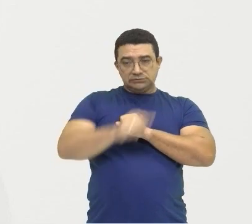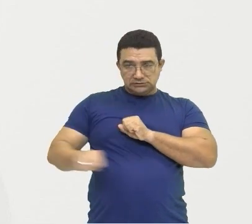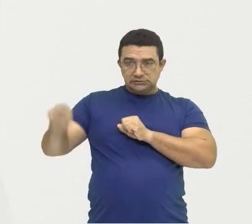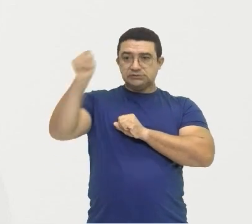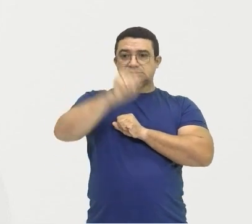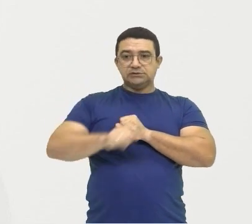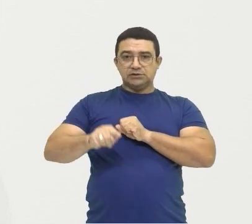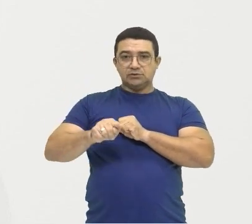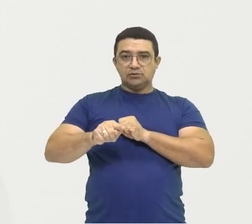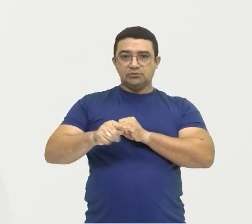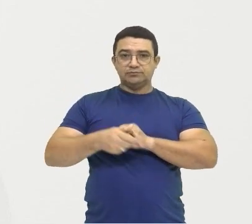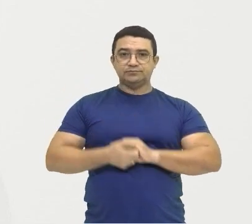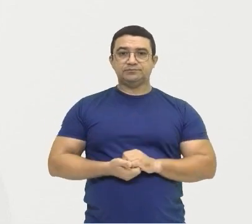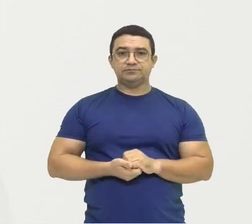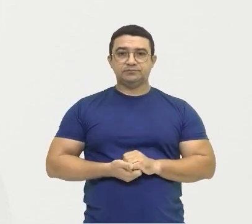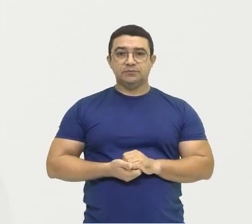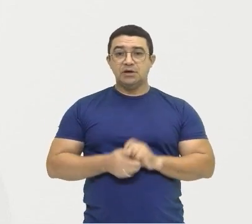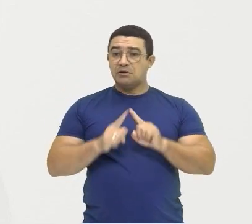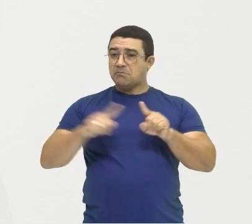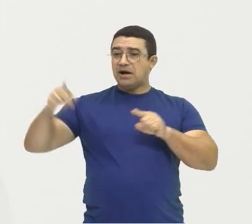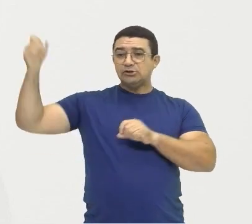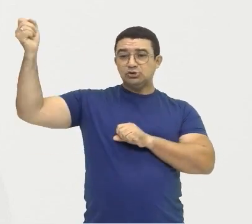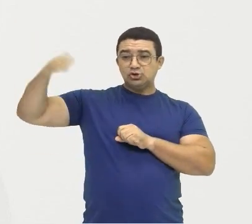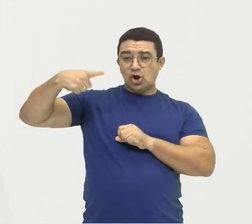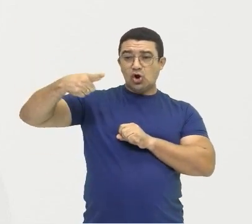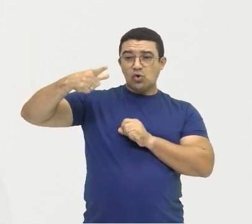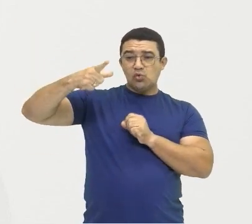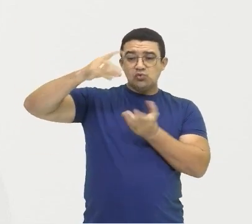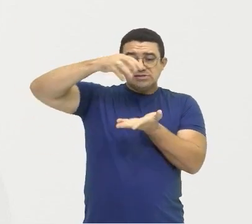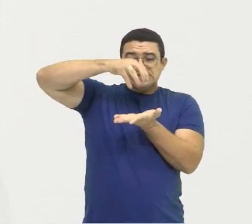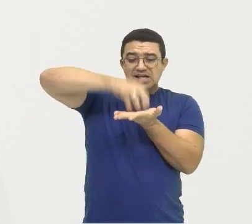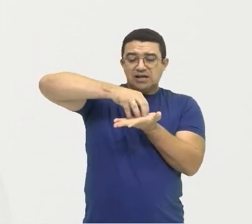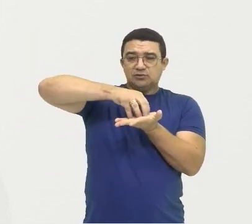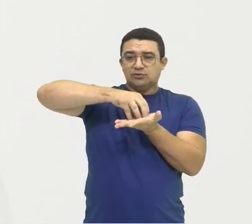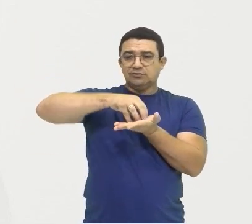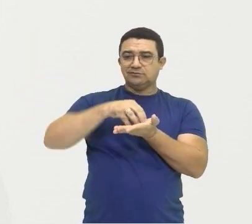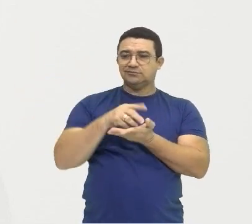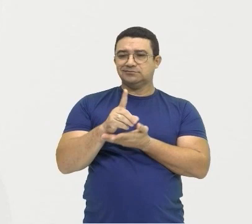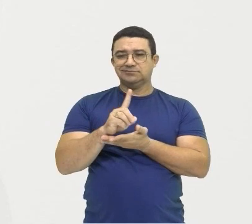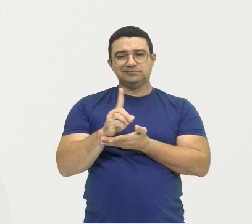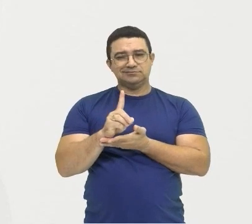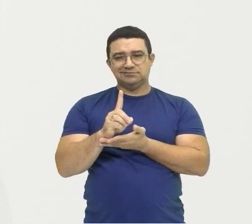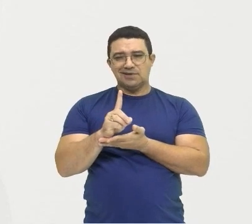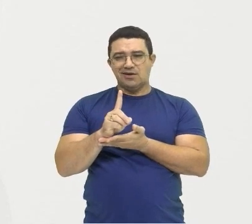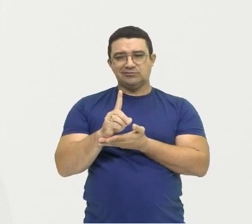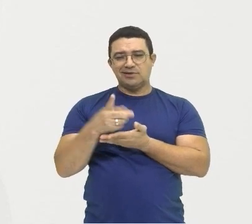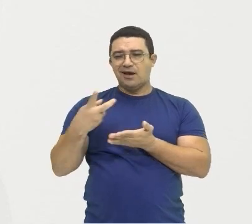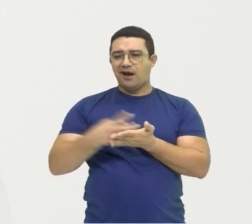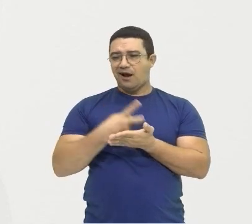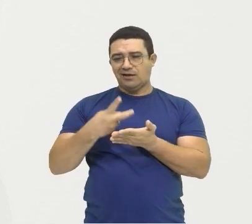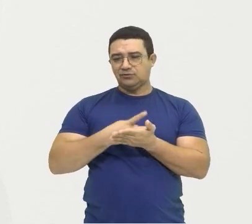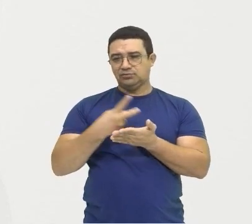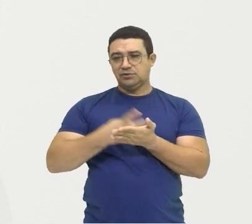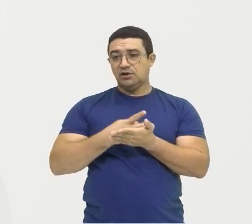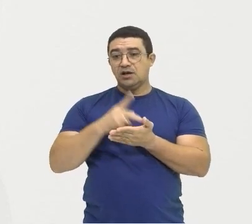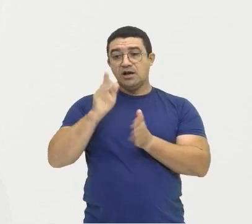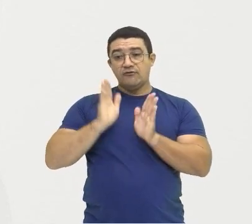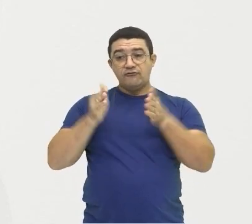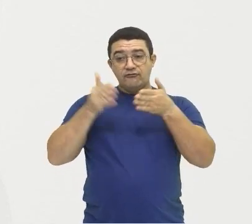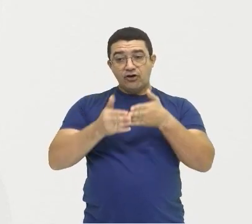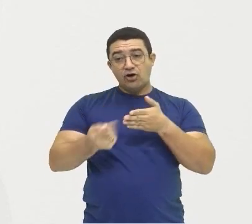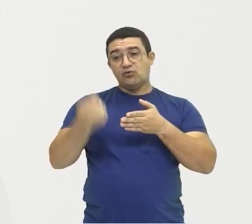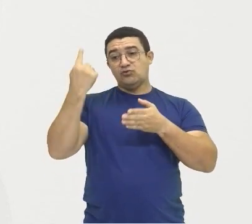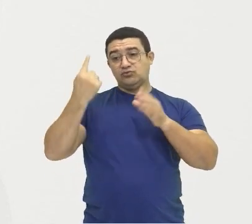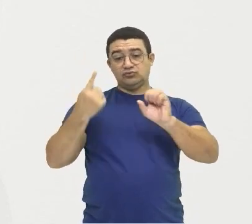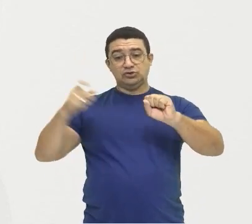a elipse é um círculo, mas o Sol no centro, aí está completamente errado, porque quando ele coloca o Sol